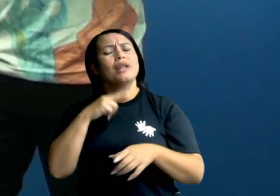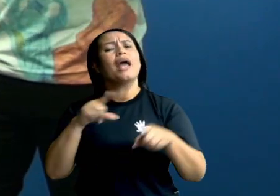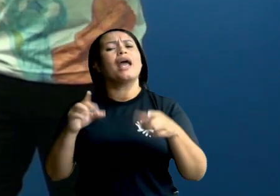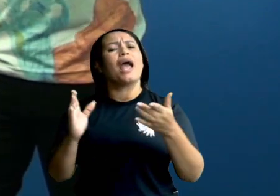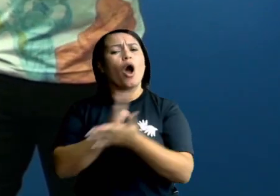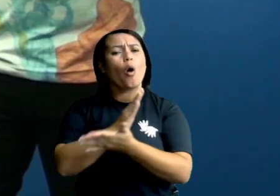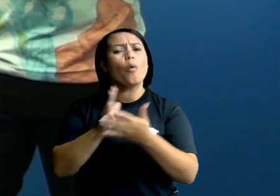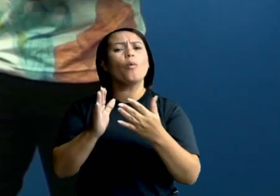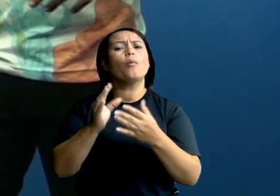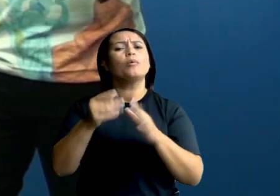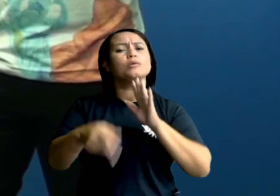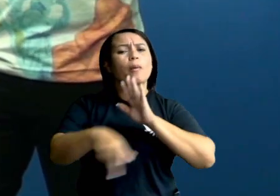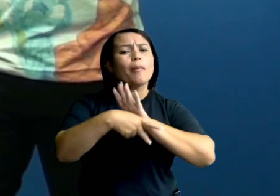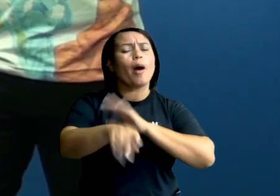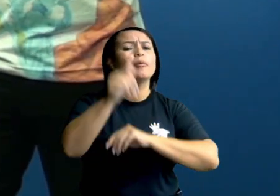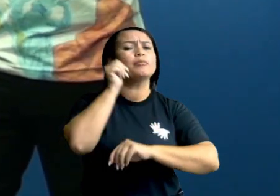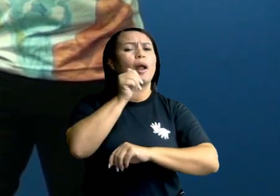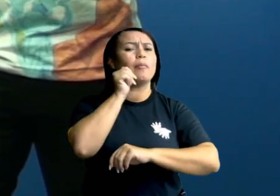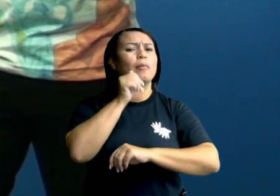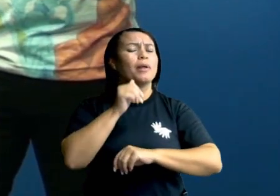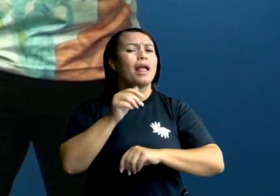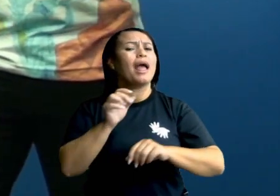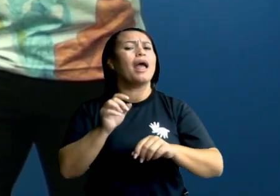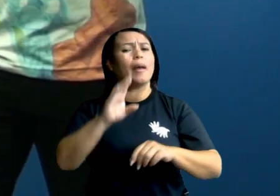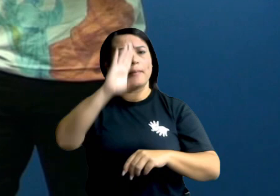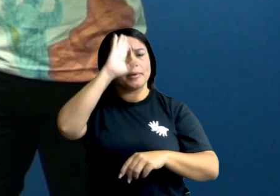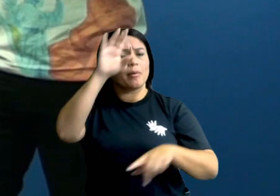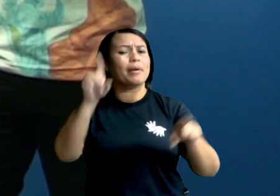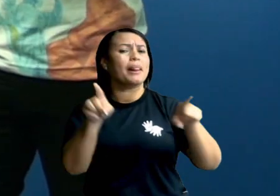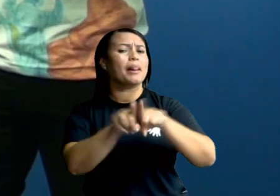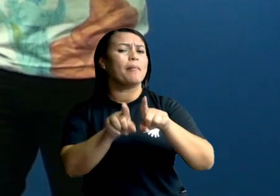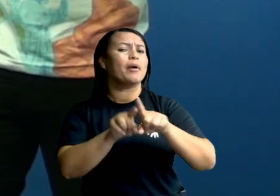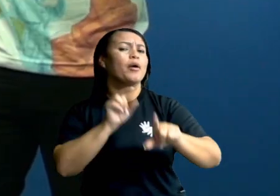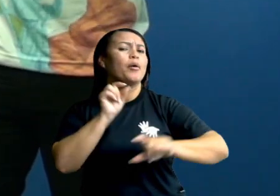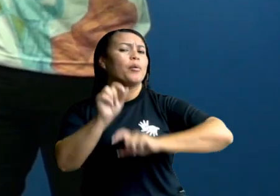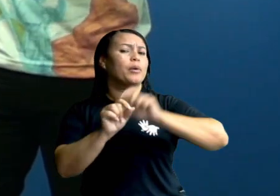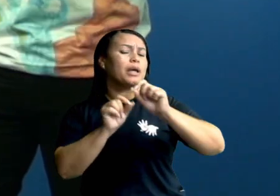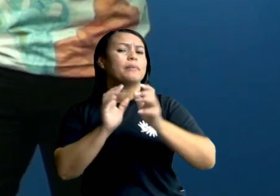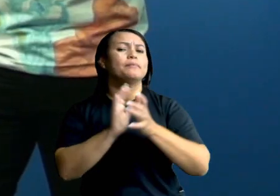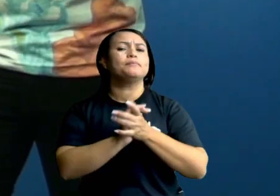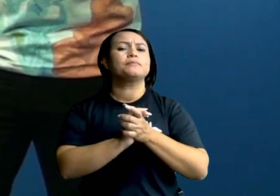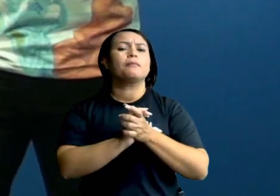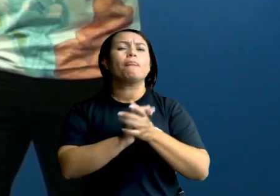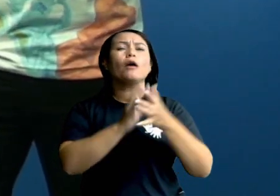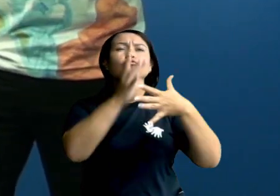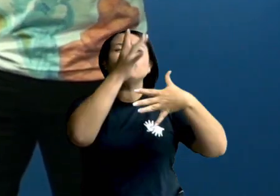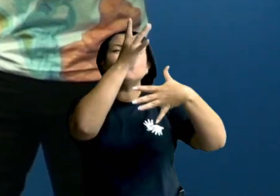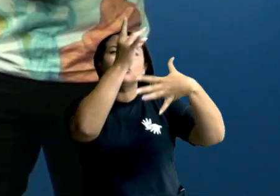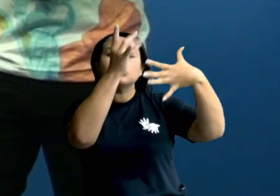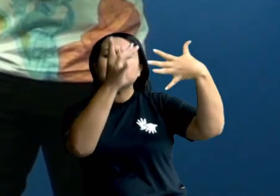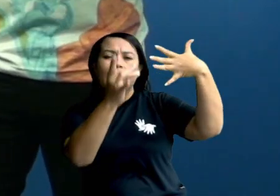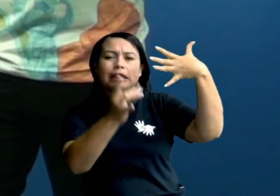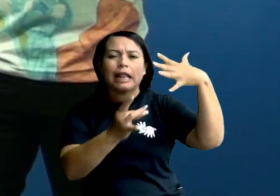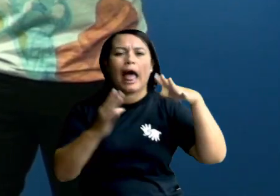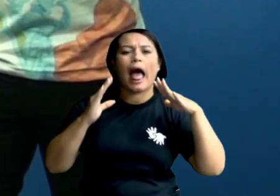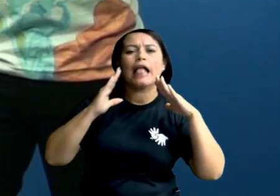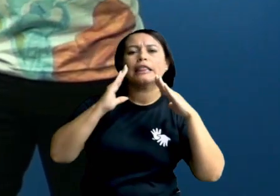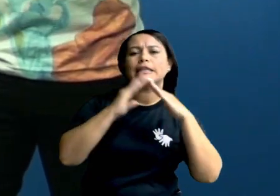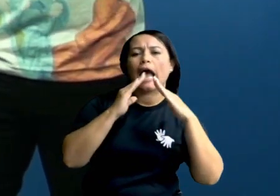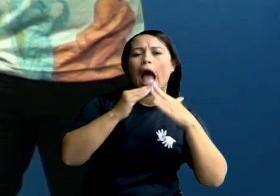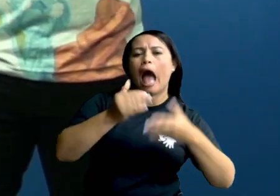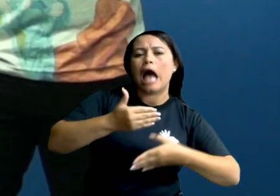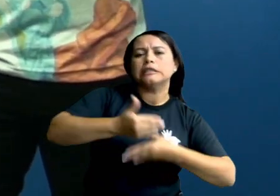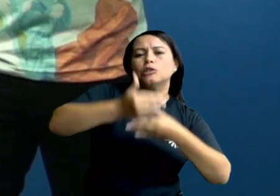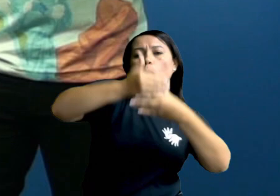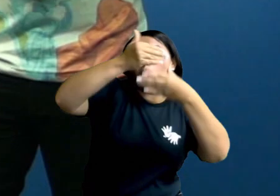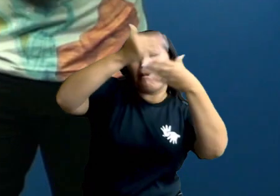são essencialmente femininas, sobretudo na parte que vai tratar dos detalhes, vamos dizer assim, né, de um prédio, de uma